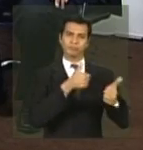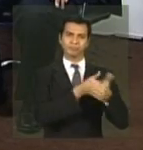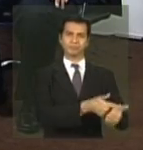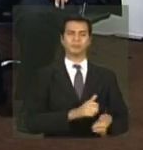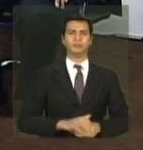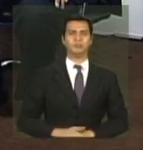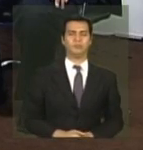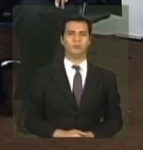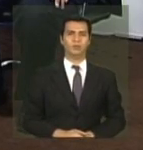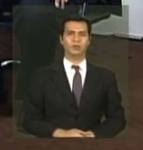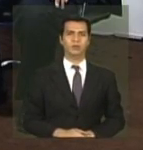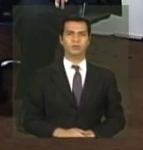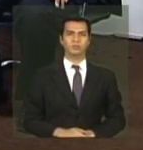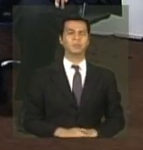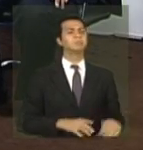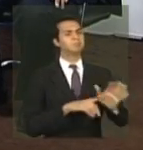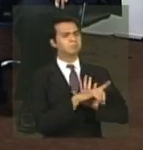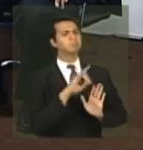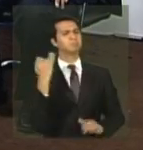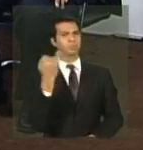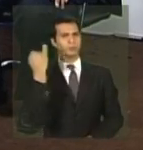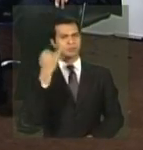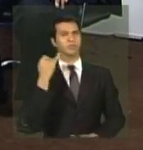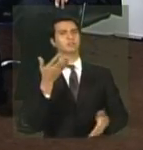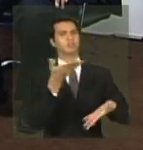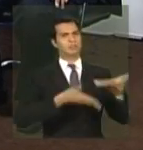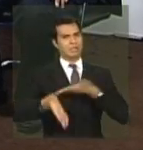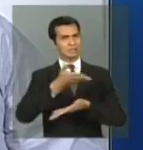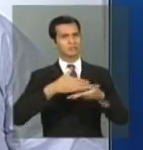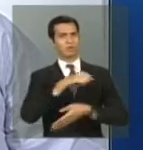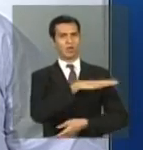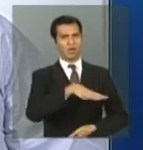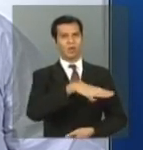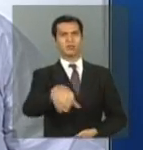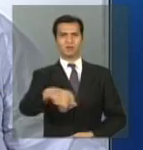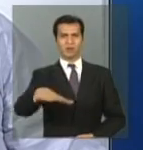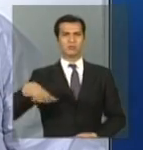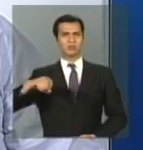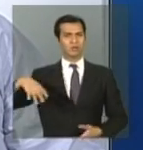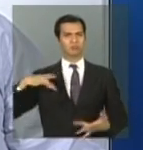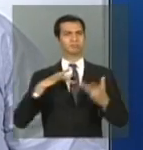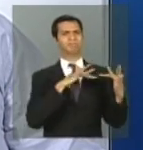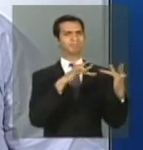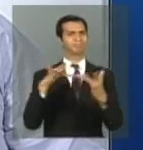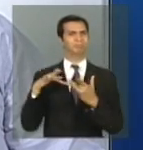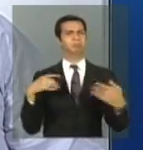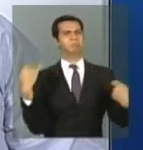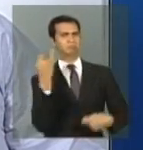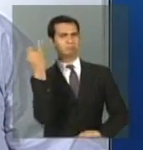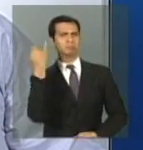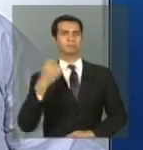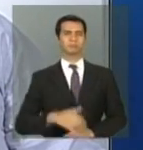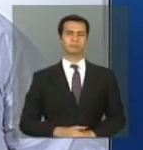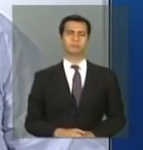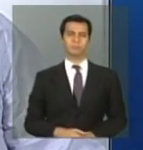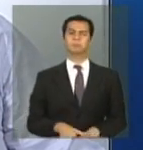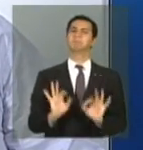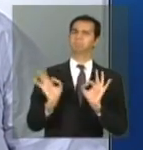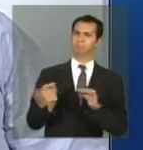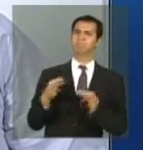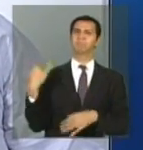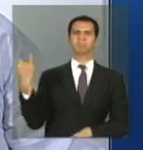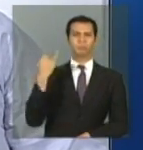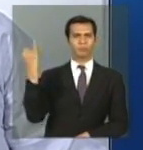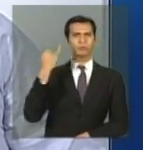esse relacionamento, né? Essa interação, né? Essa interação, ela é indispensável, é ela que tem fortalecido, né, a gestão do